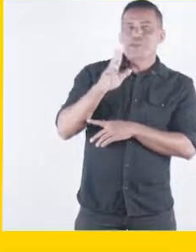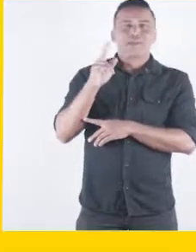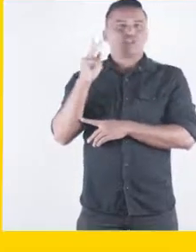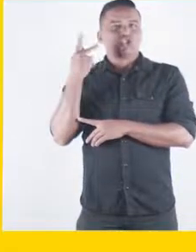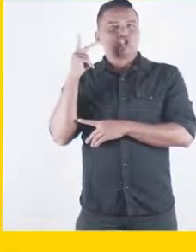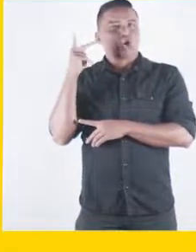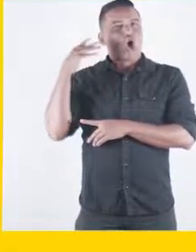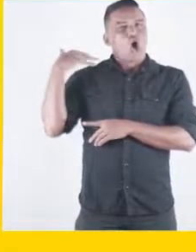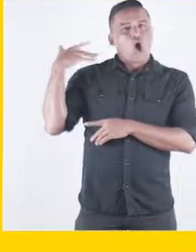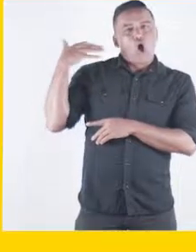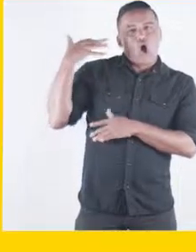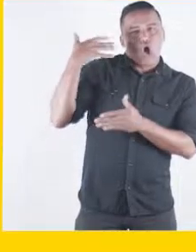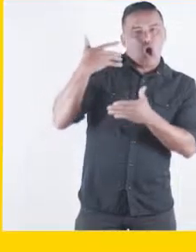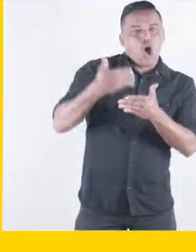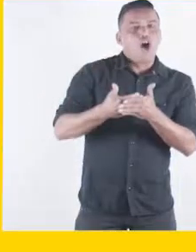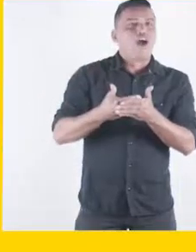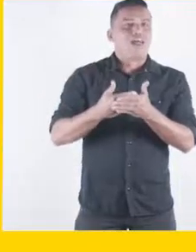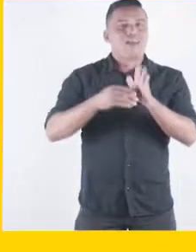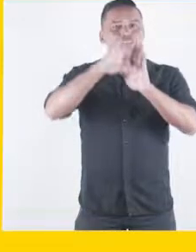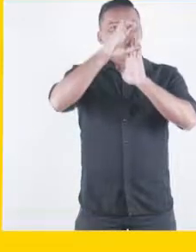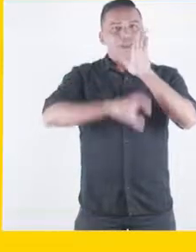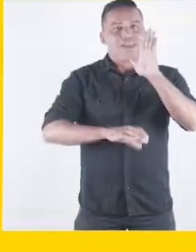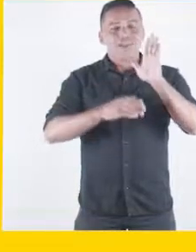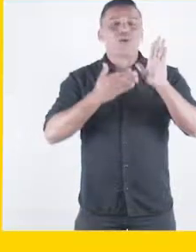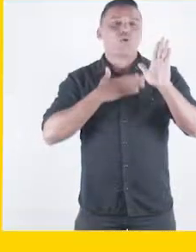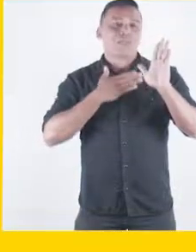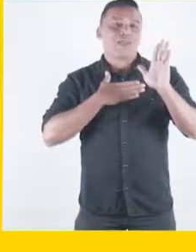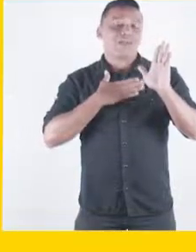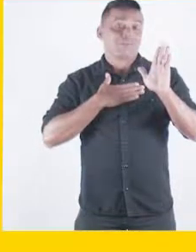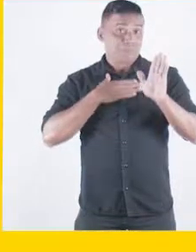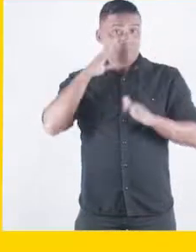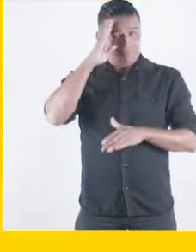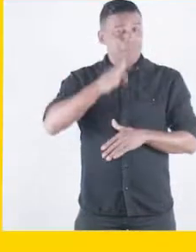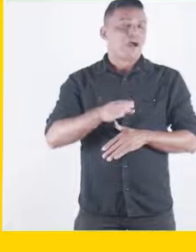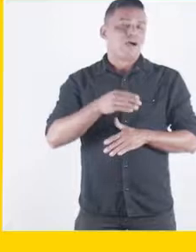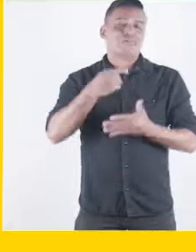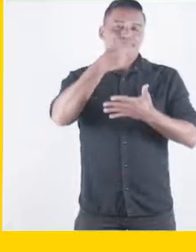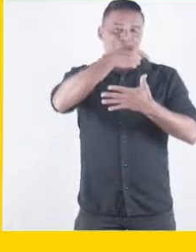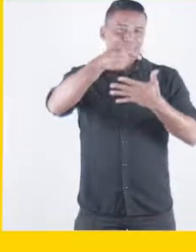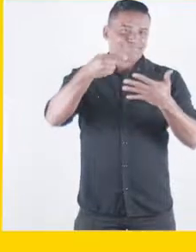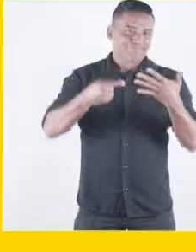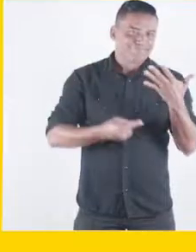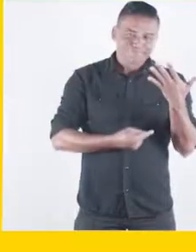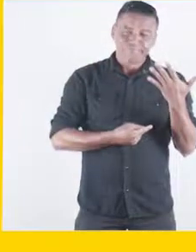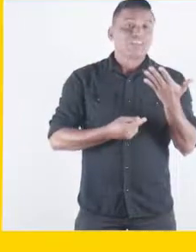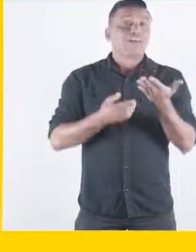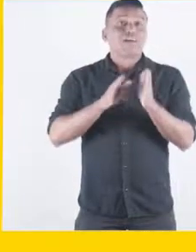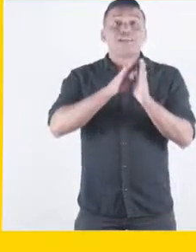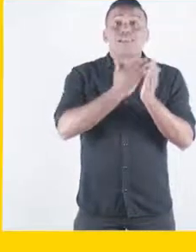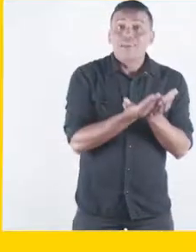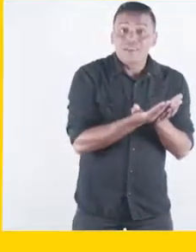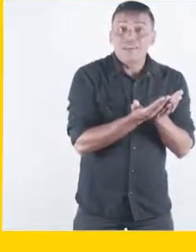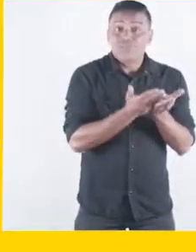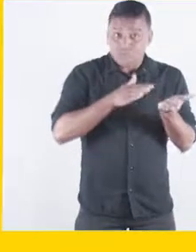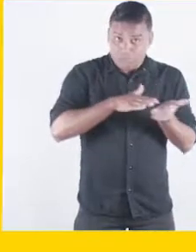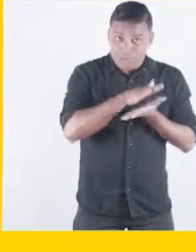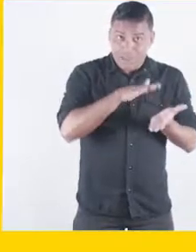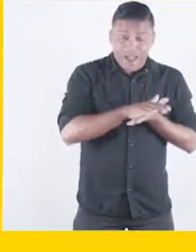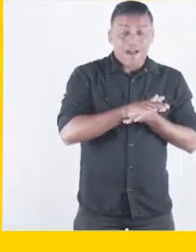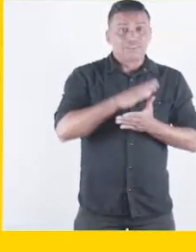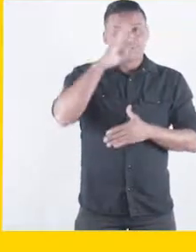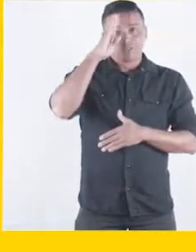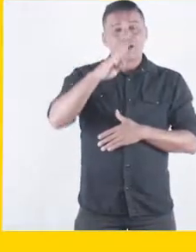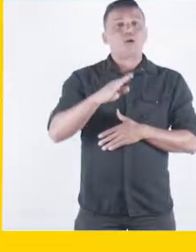curricular. Tem muita coisa, tem mais coisa, mas eu acho que isso é o principal. Meus principais livros são A Cor